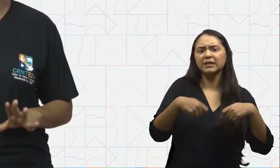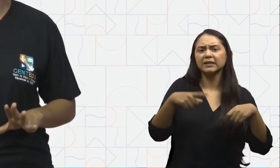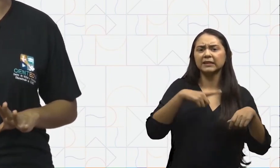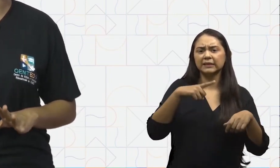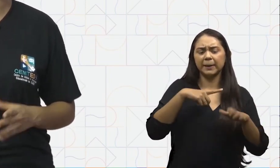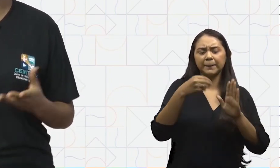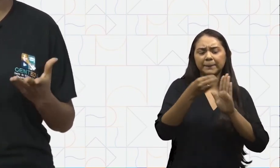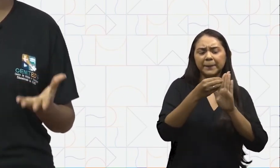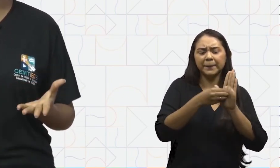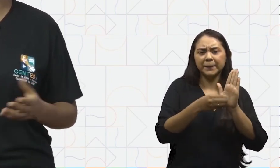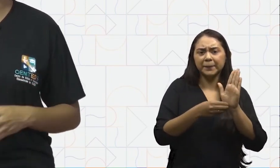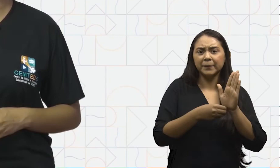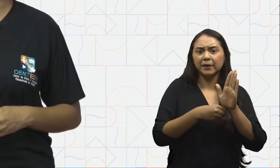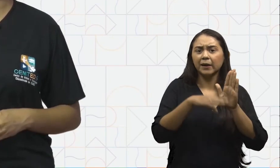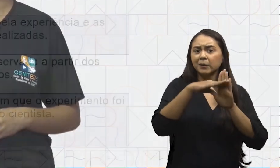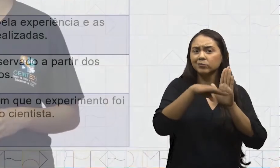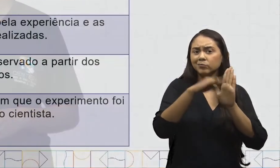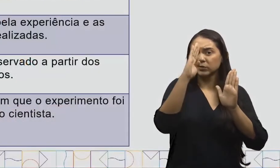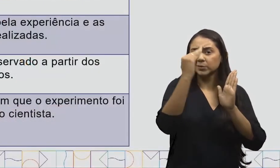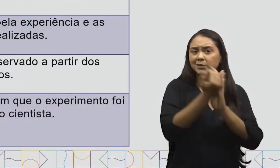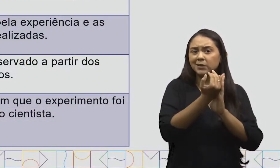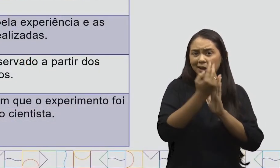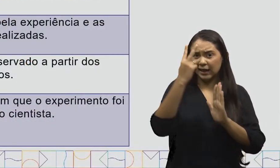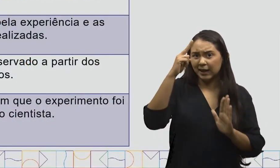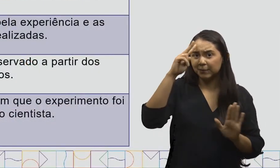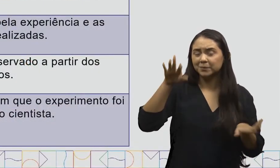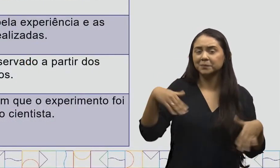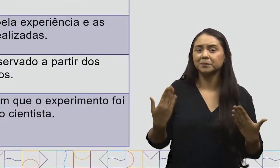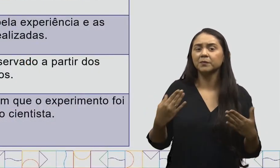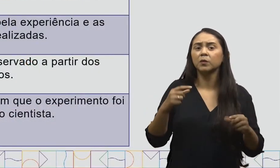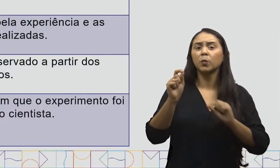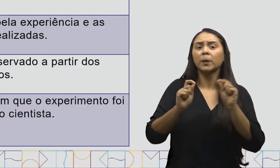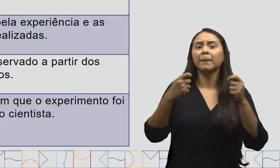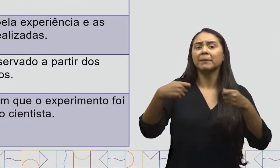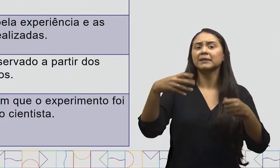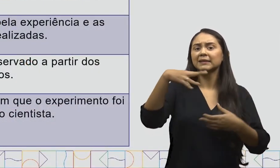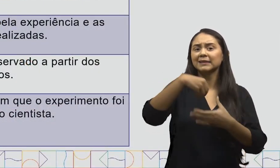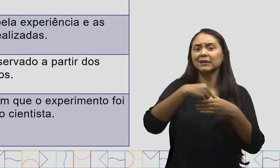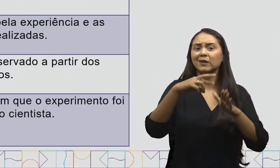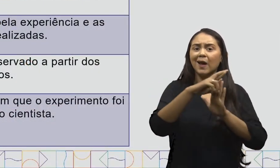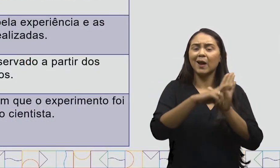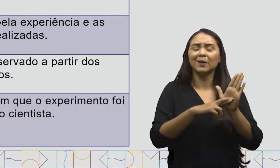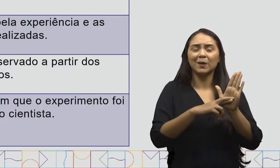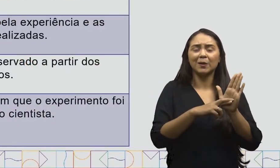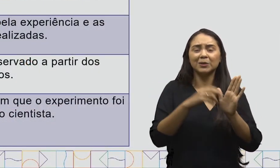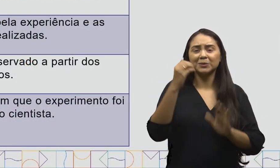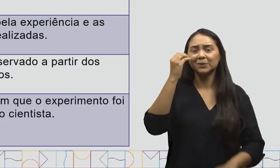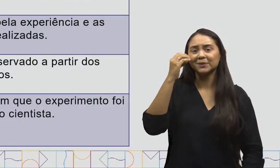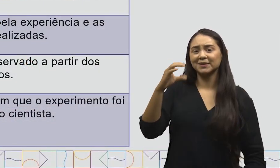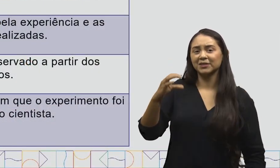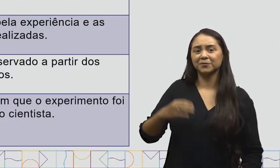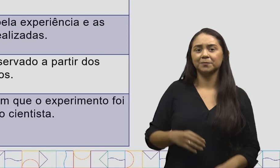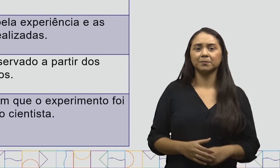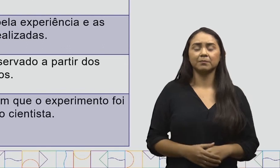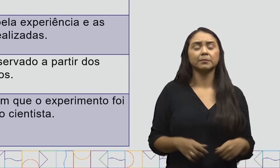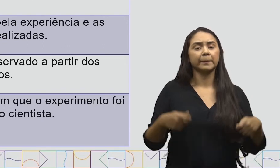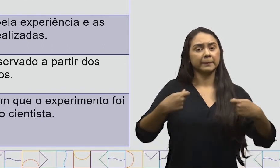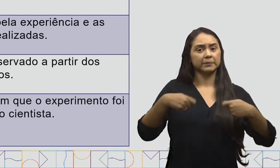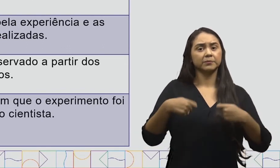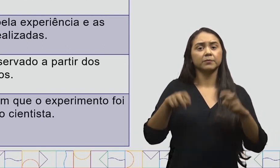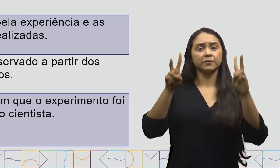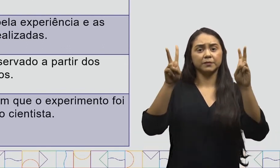de alguns elementos. Relembre-os comigo. Elementos que compõem um relatório de experimento científico.